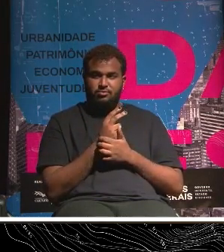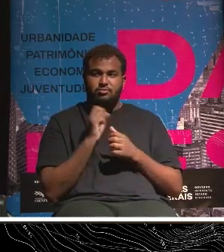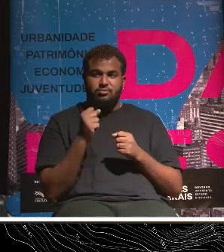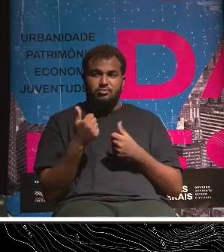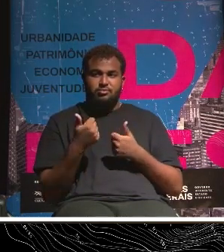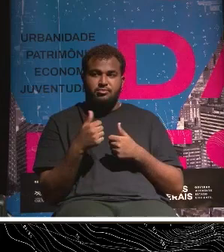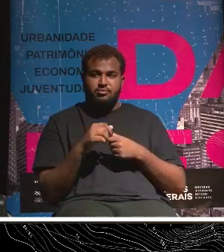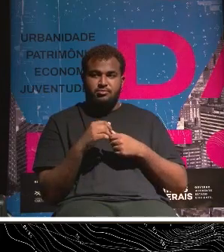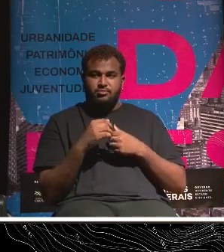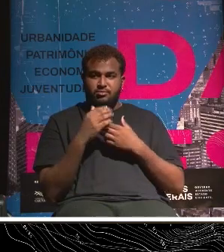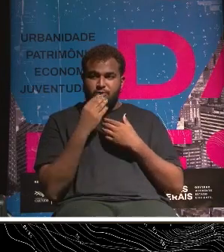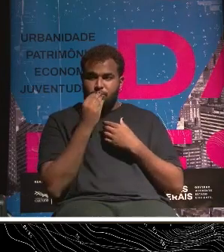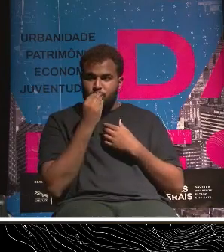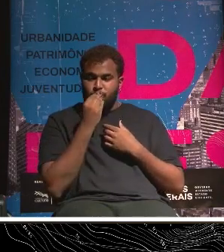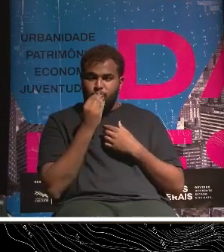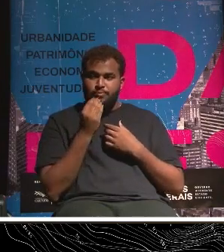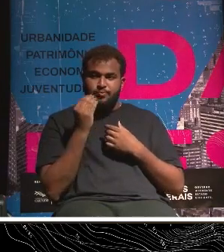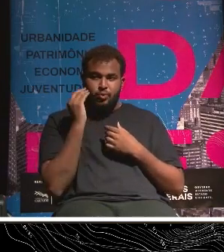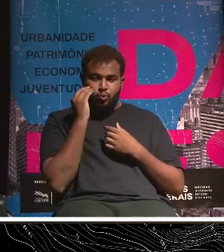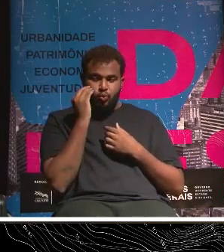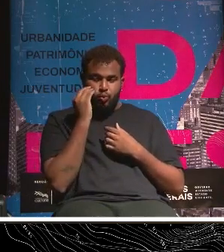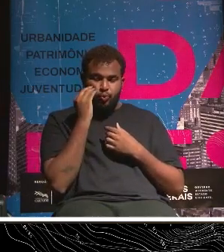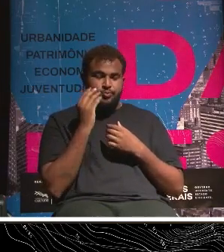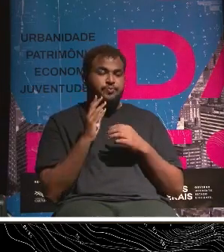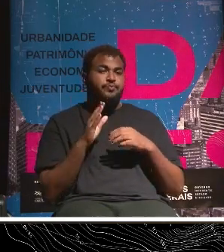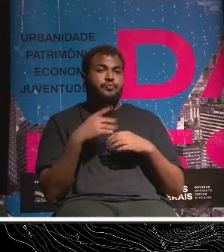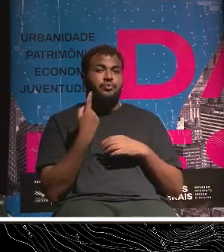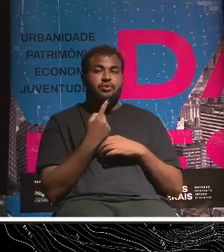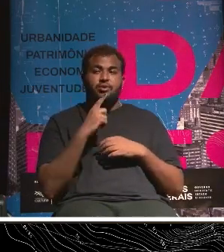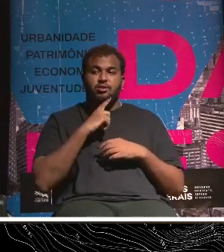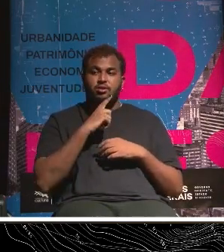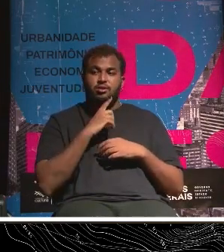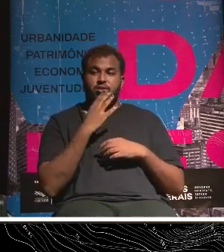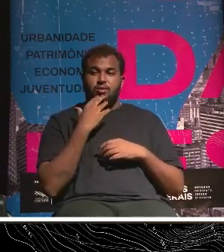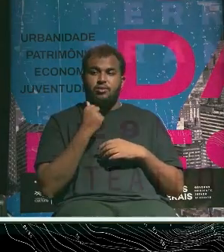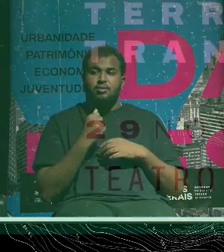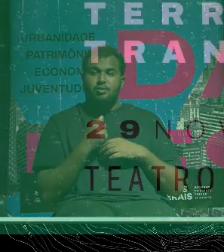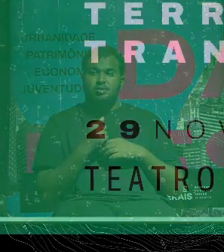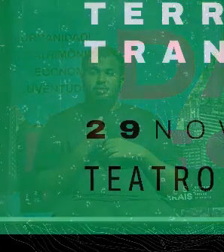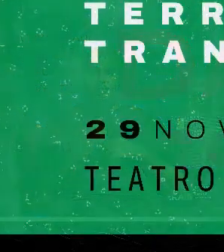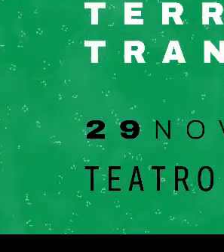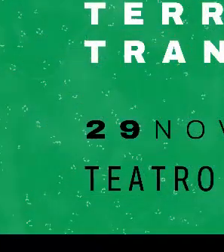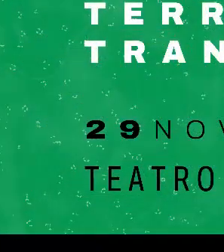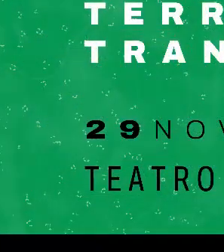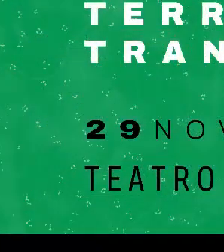precisa muito, temos muito que melhorar ainda. Não é? Então tá. Obrigado a todos.